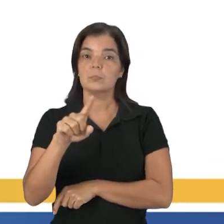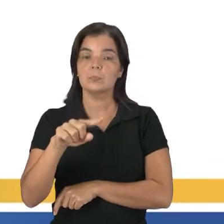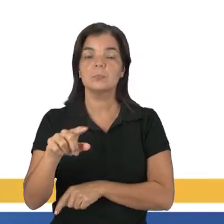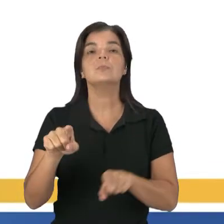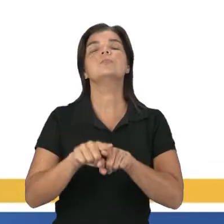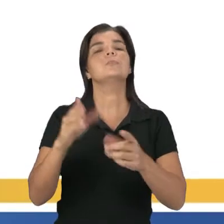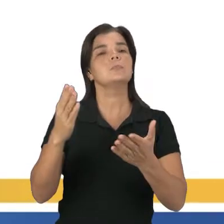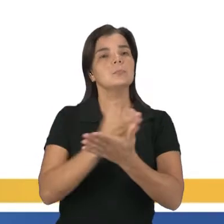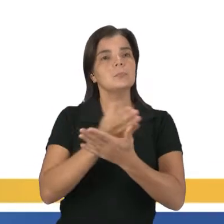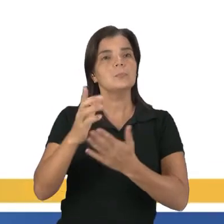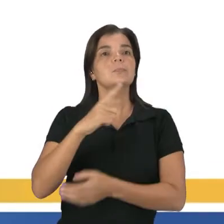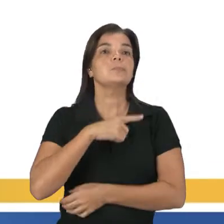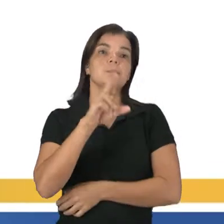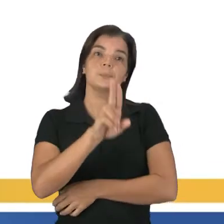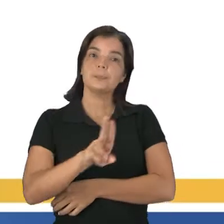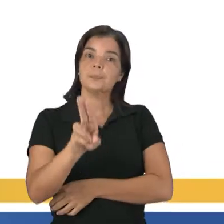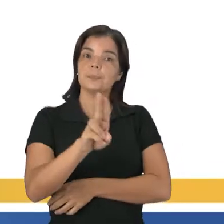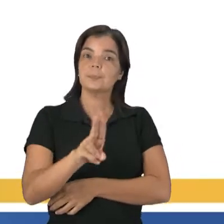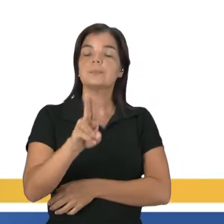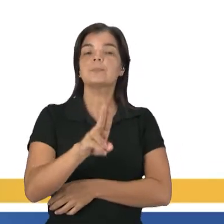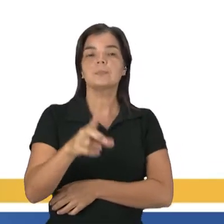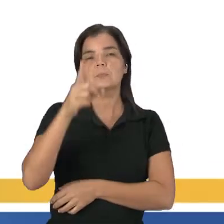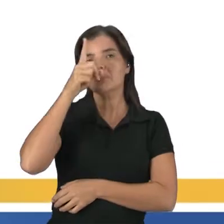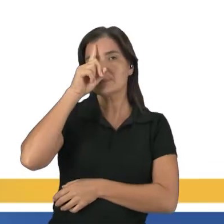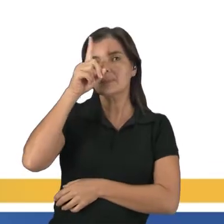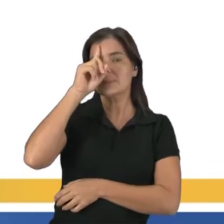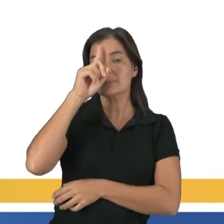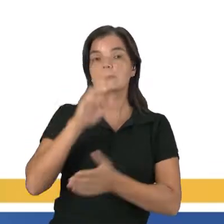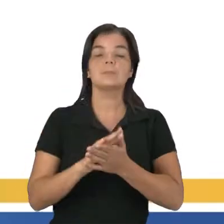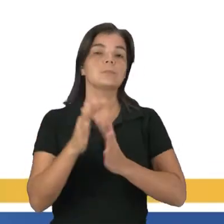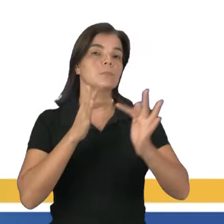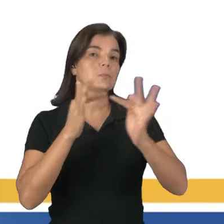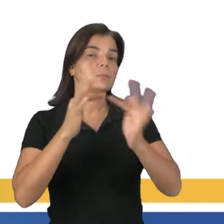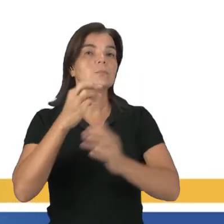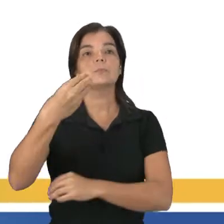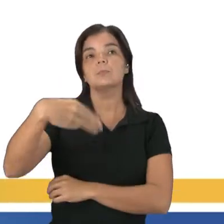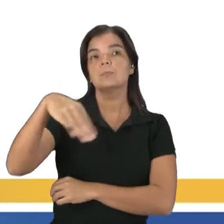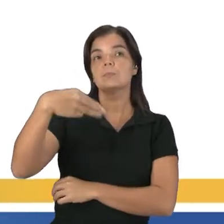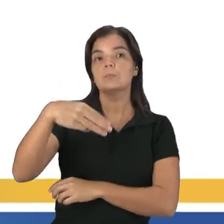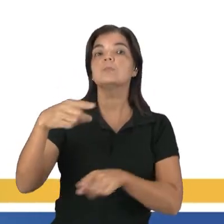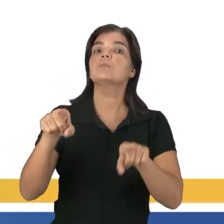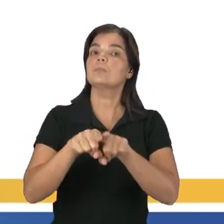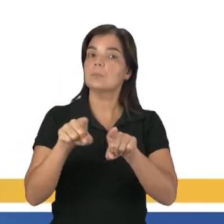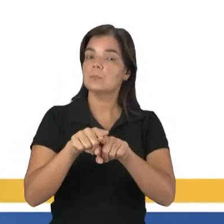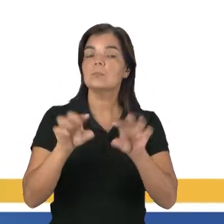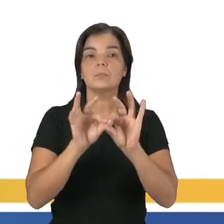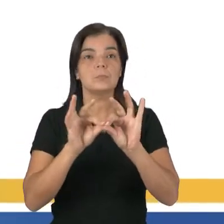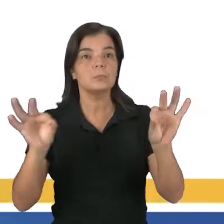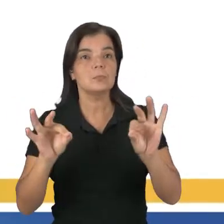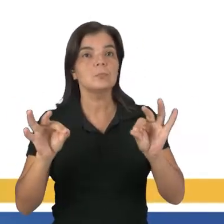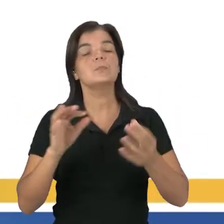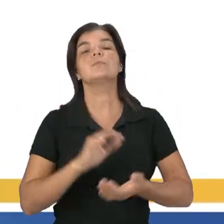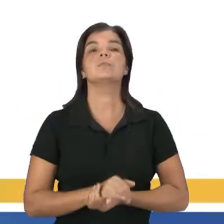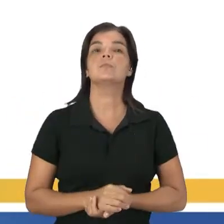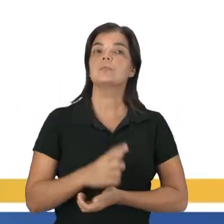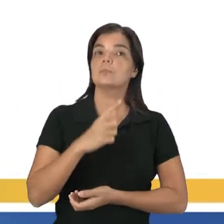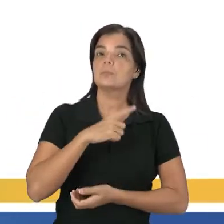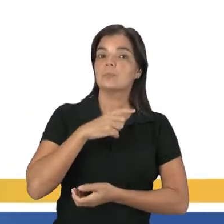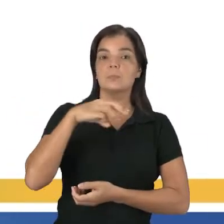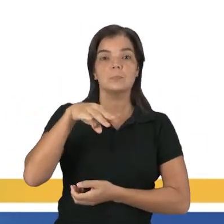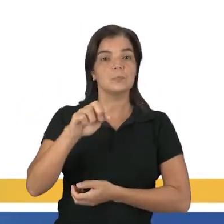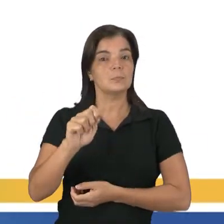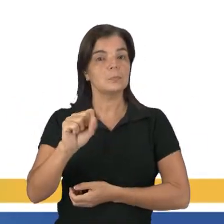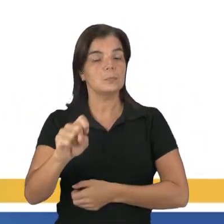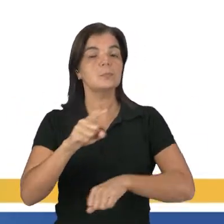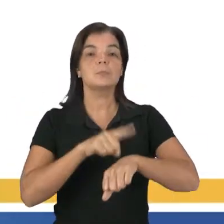temos algumas grandezas que nós utilizamos no dia a dia, na física, na matemática, né? Que é comprimento, temos